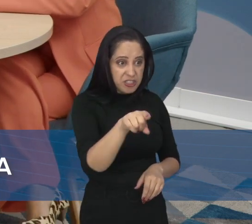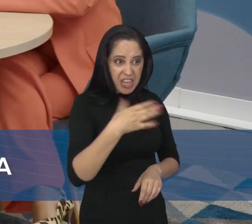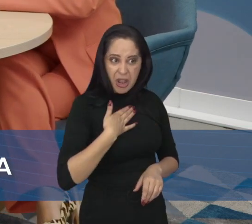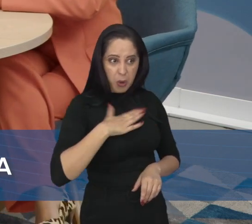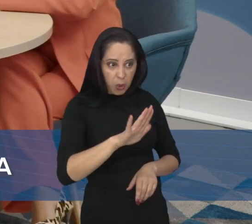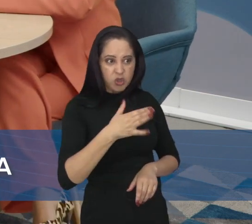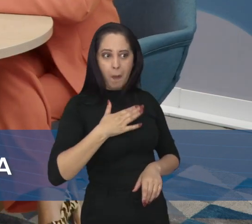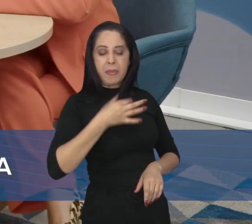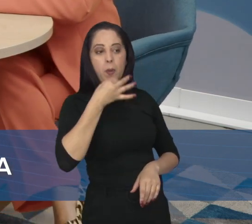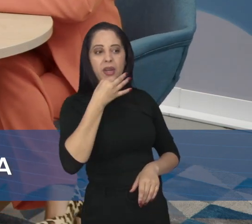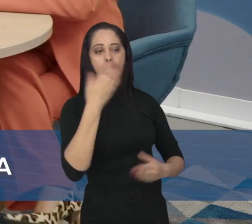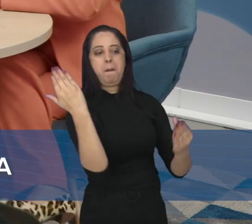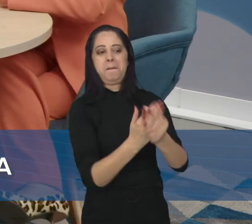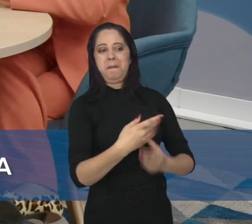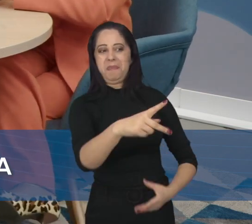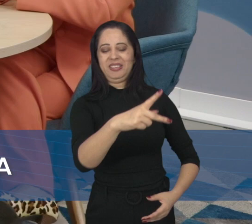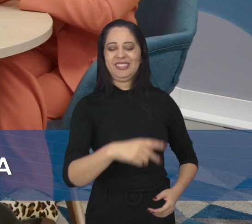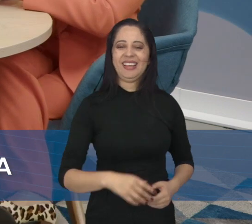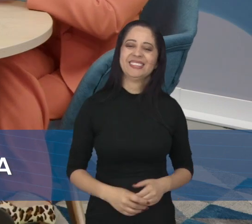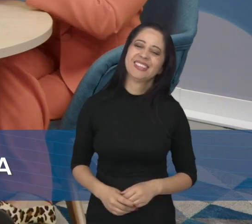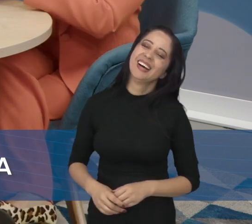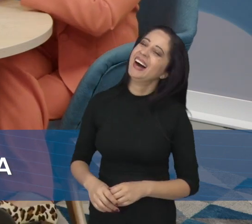céu. Eu te mando pra terapia.